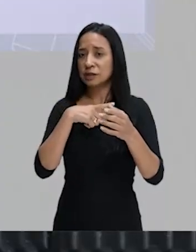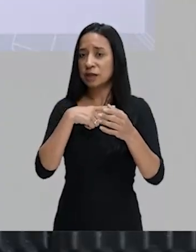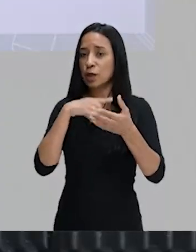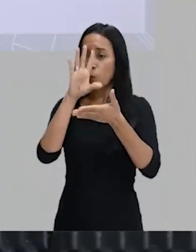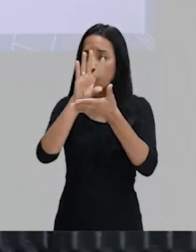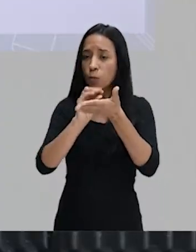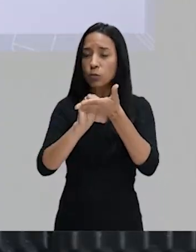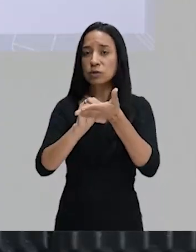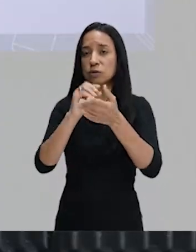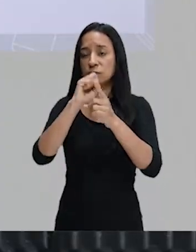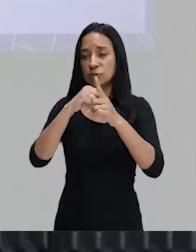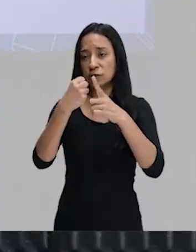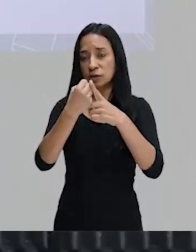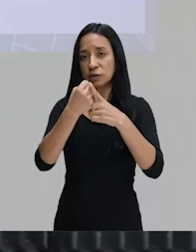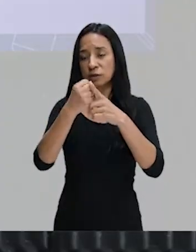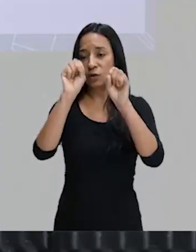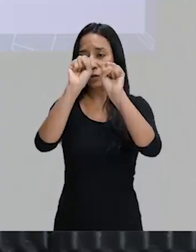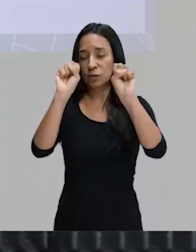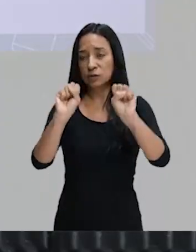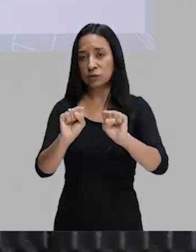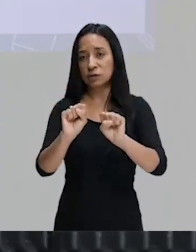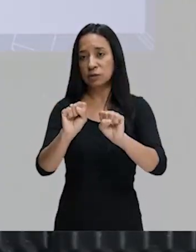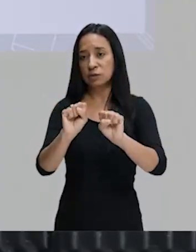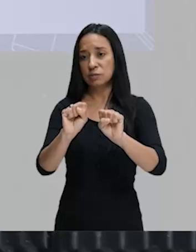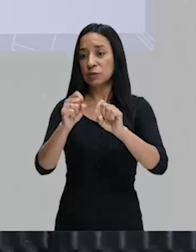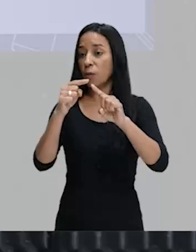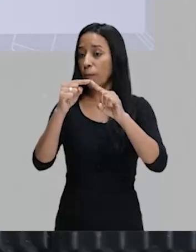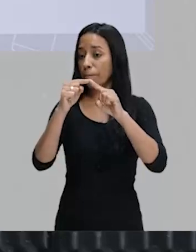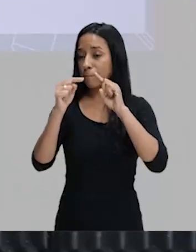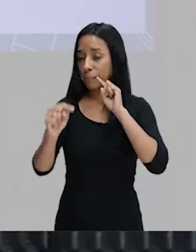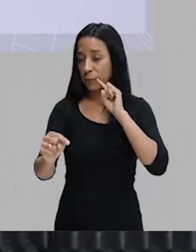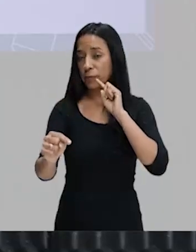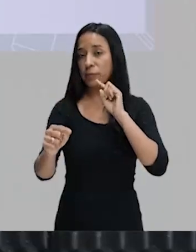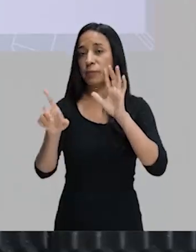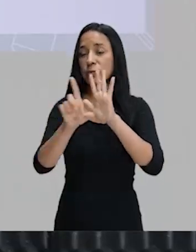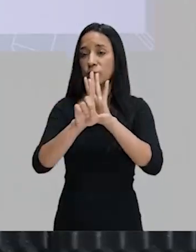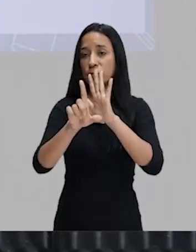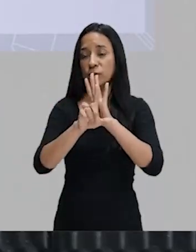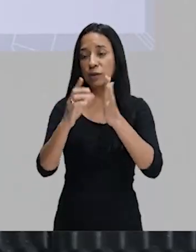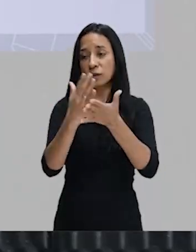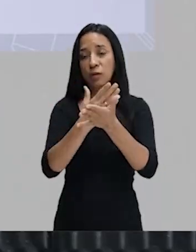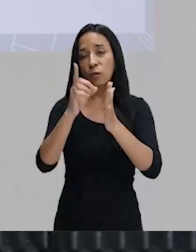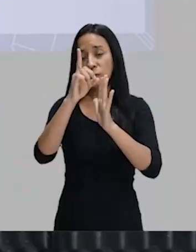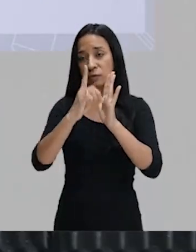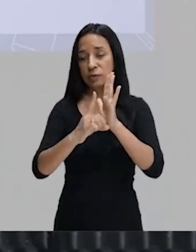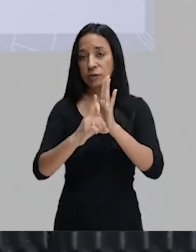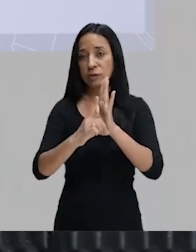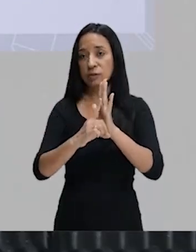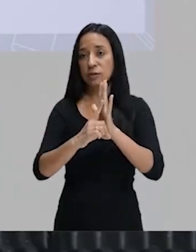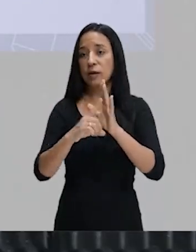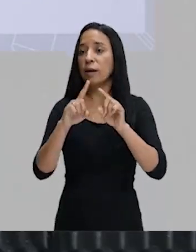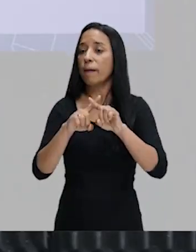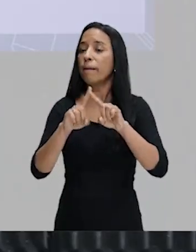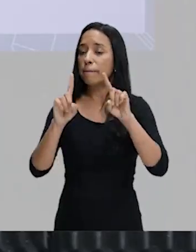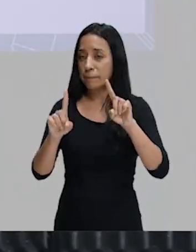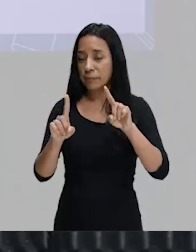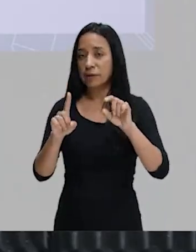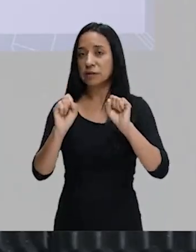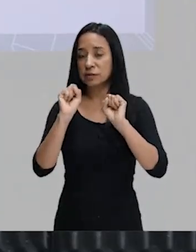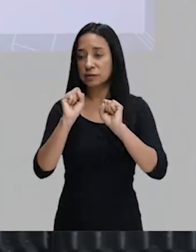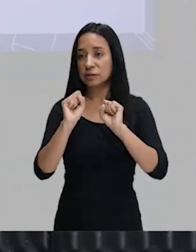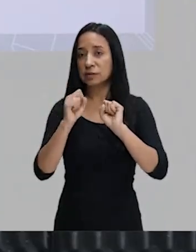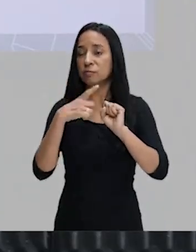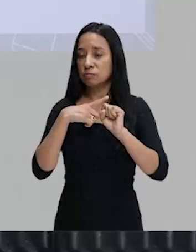com esse sistema tendo sido proibido por lei há algumas décadas, mas ainda sobrevive